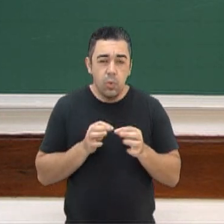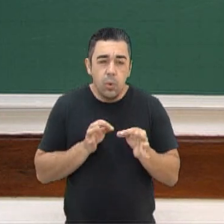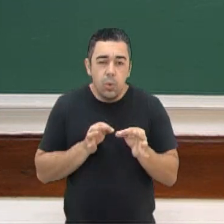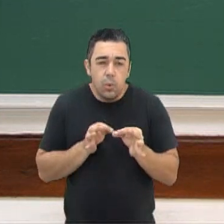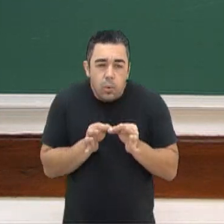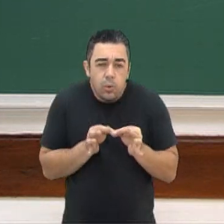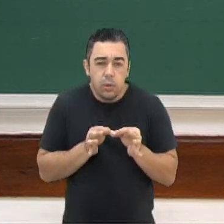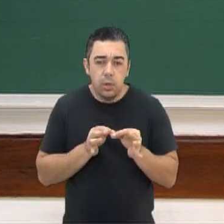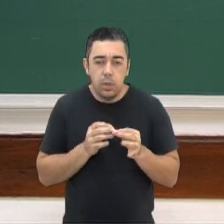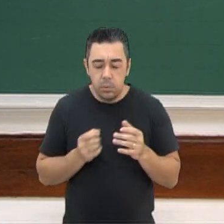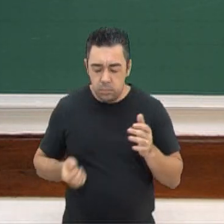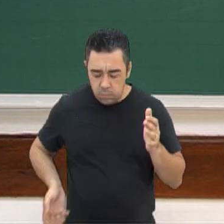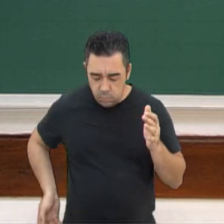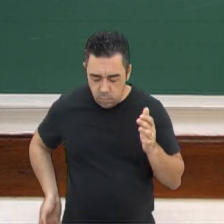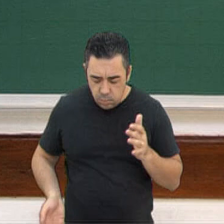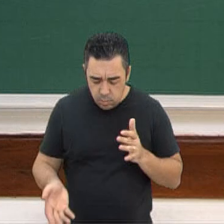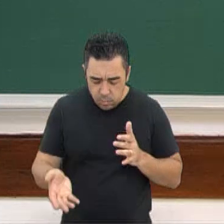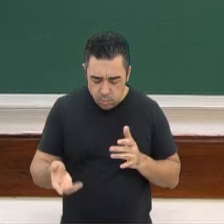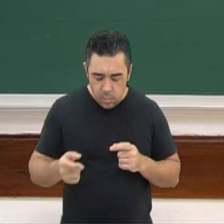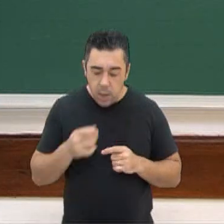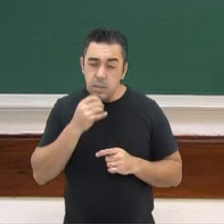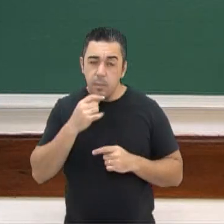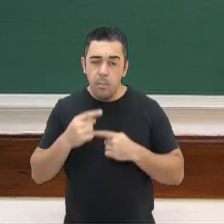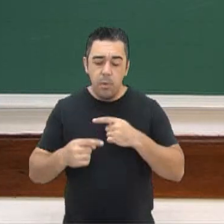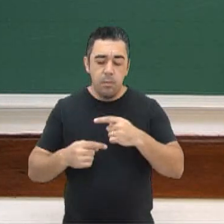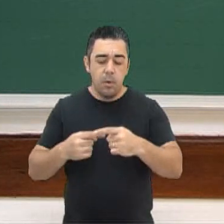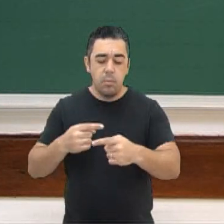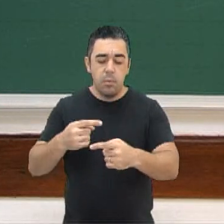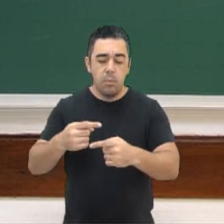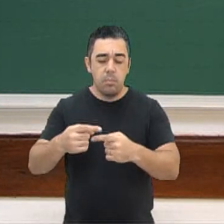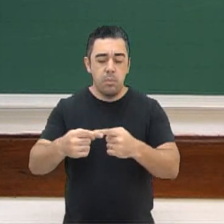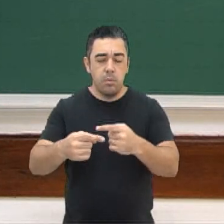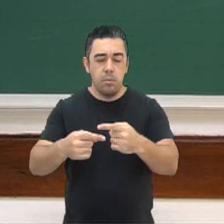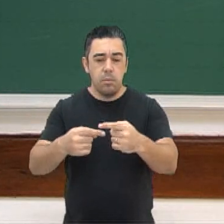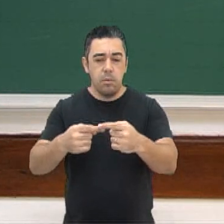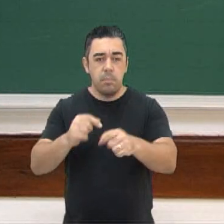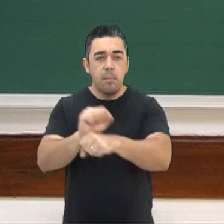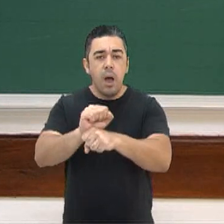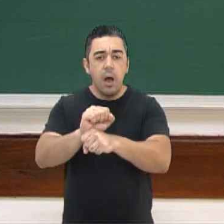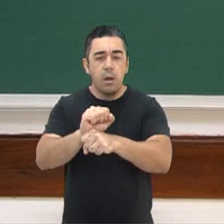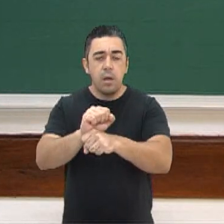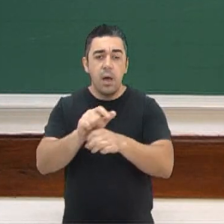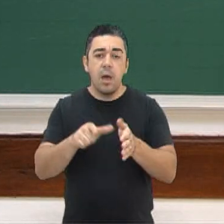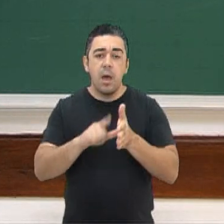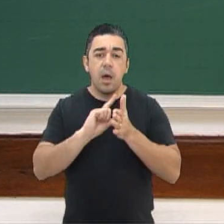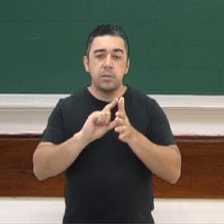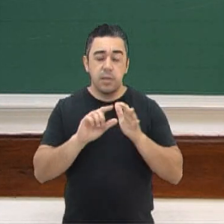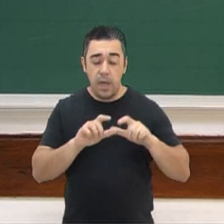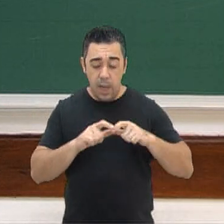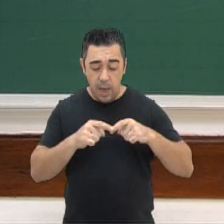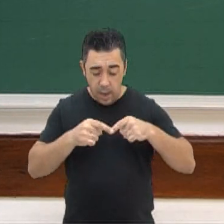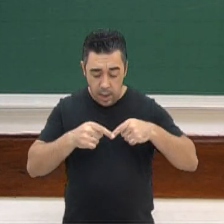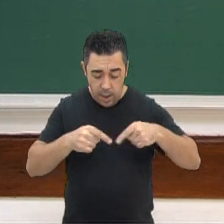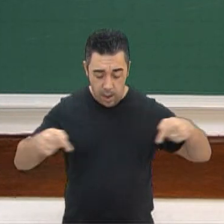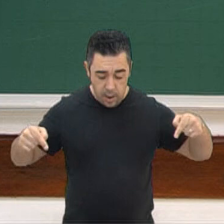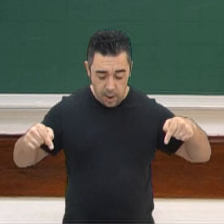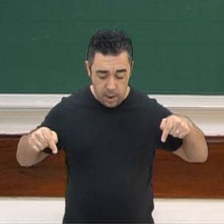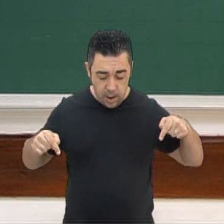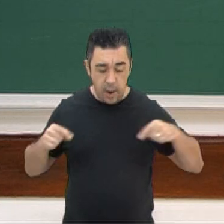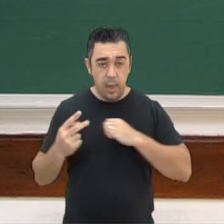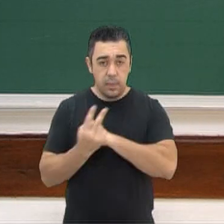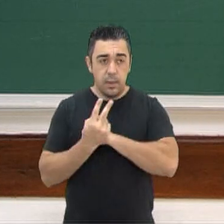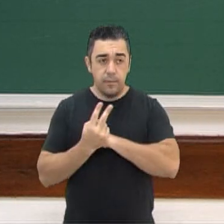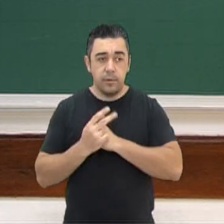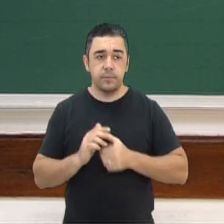atleta faz o lançamento rasteiro e essa bola vai parar antes da área de defesa da outra equipe.